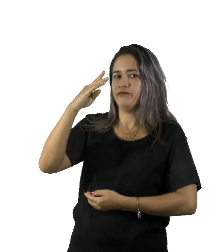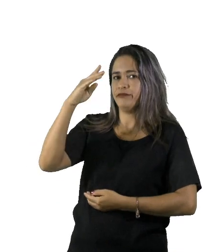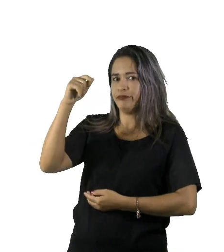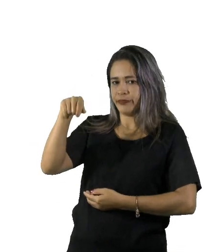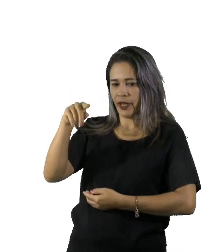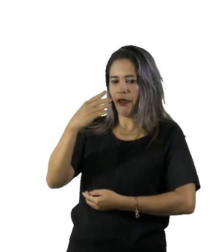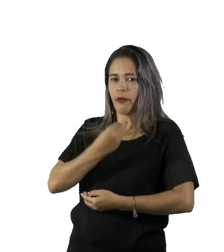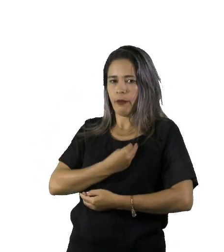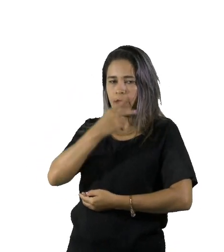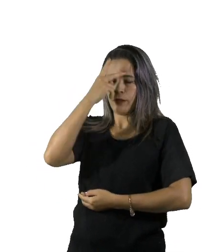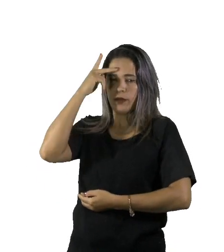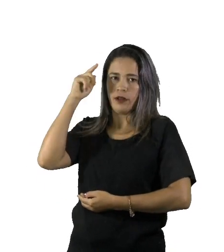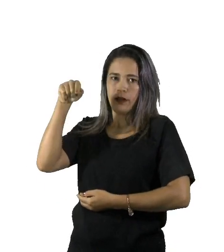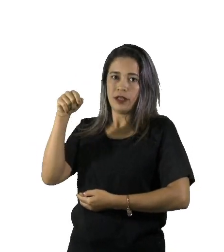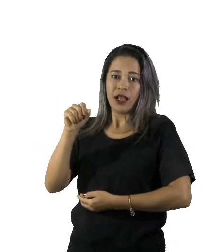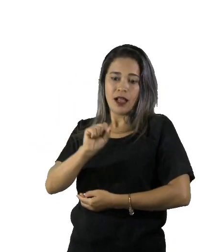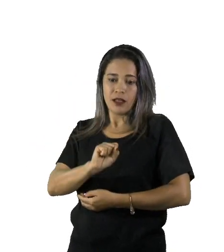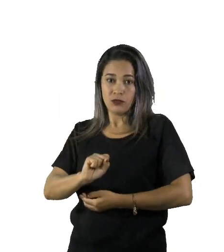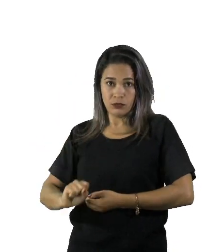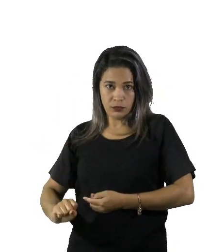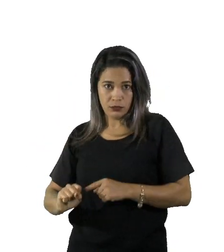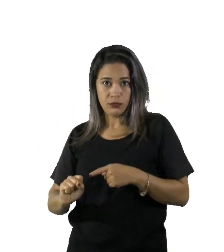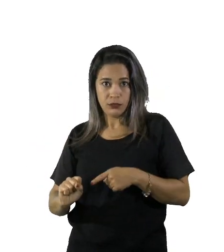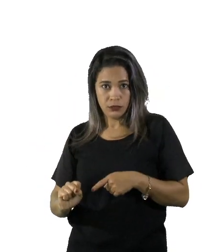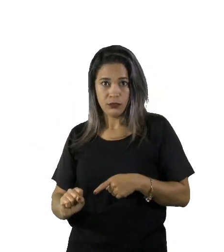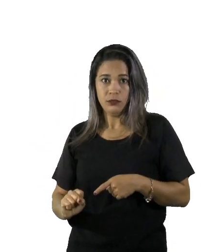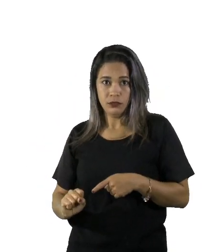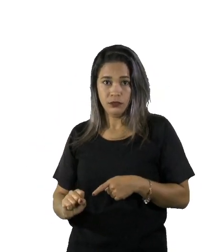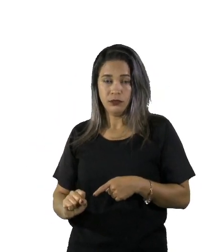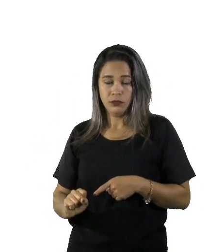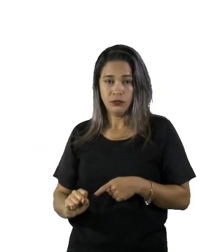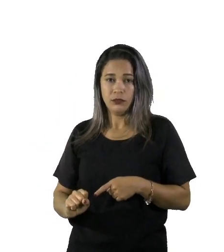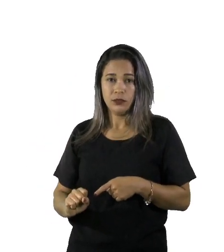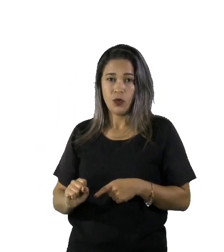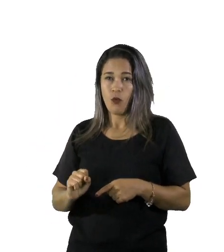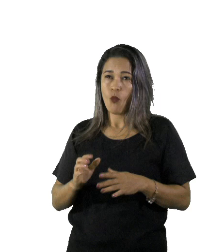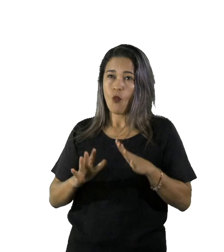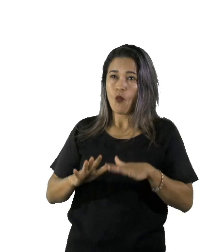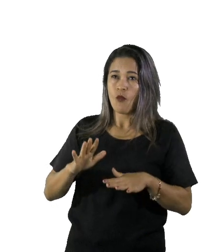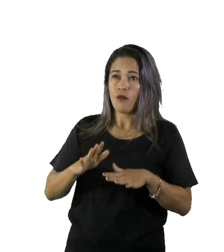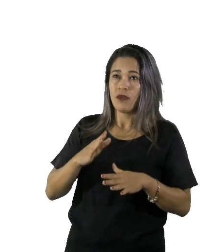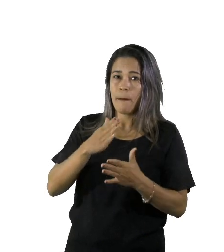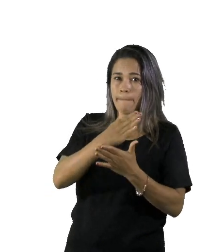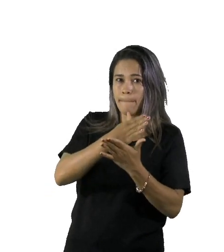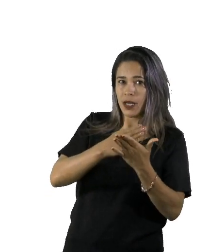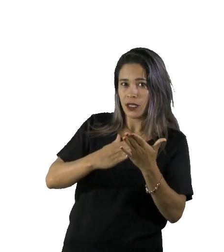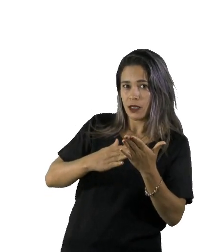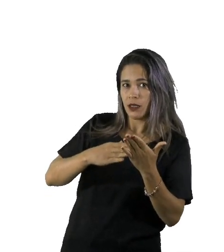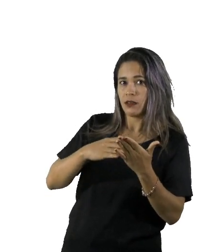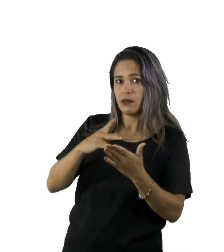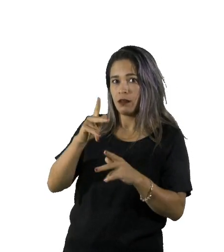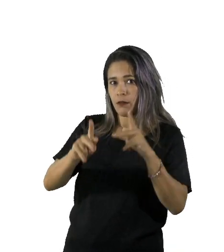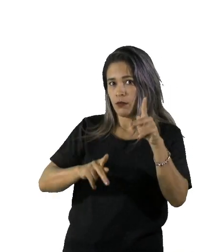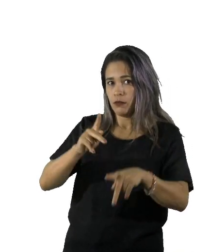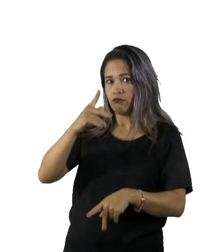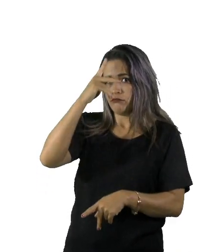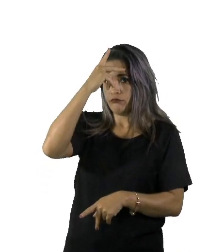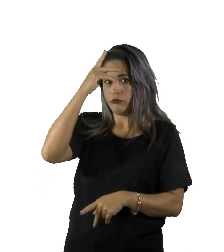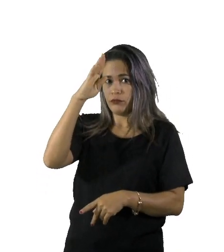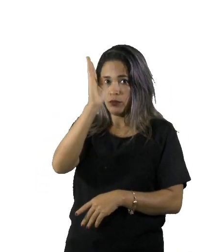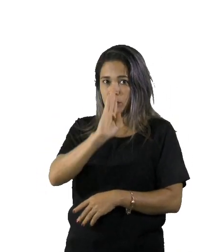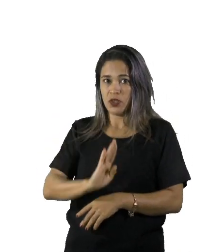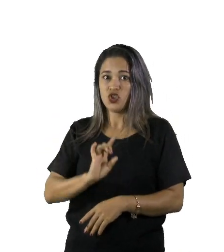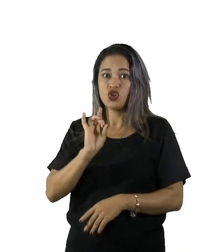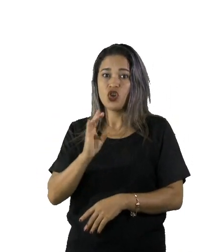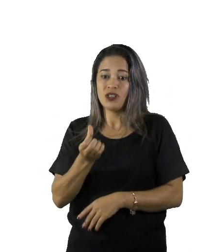da água. Na região sudeste, por exemplo, que quase metade da população do Brasil vive lá, também só tem